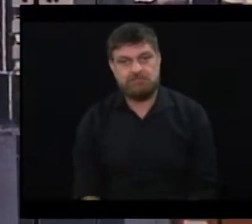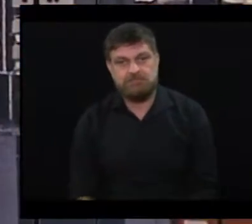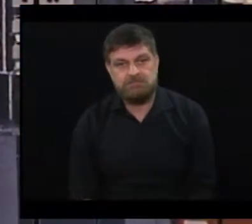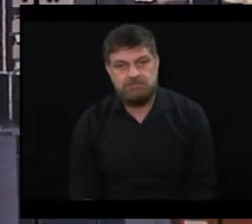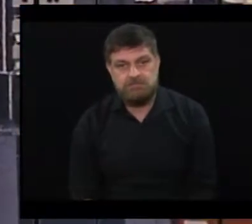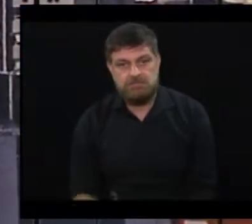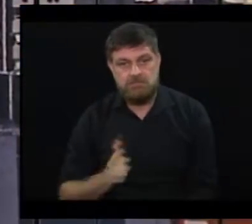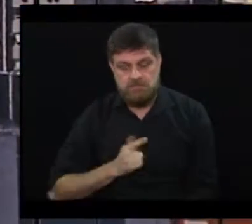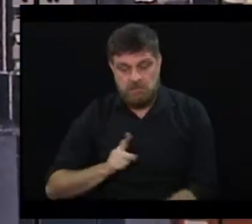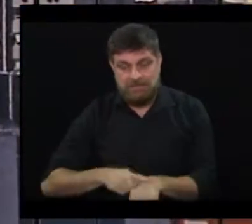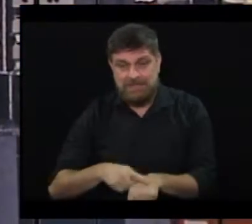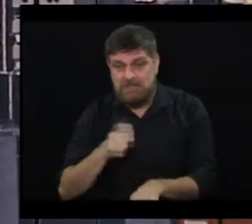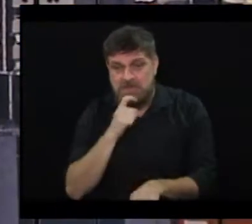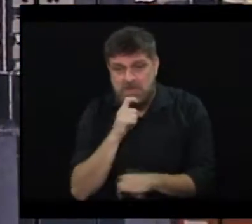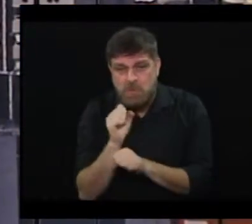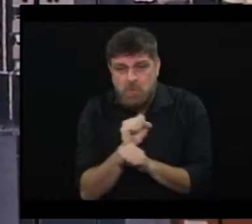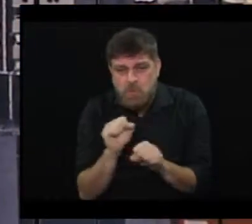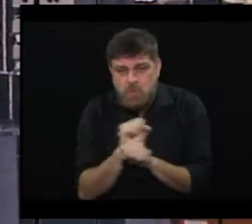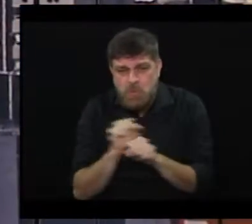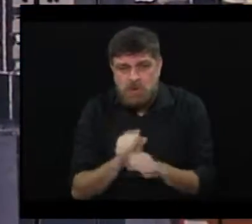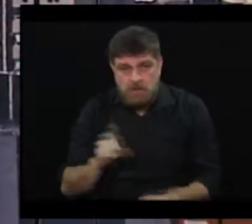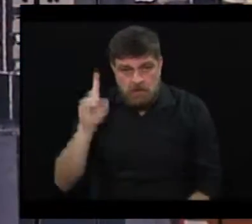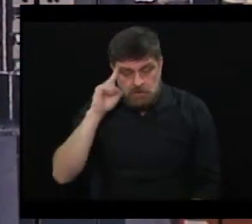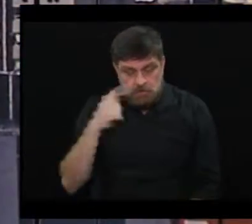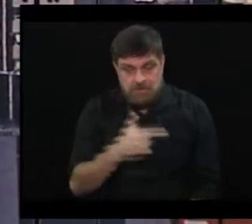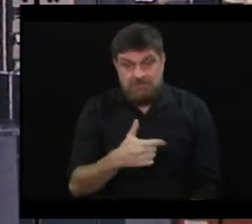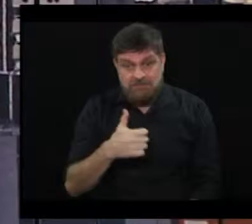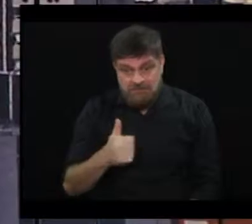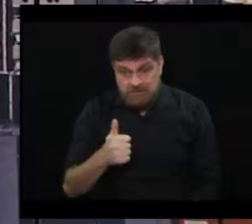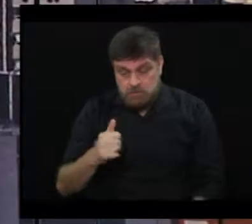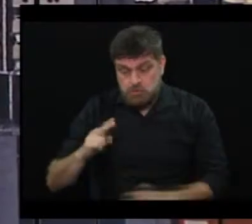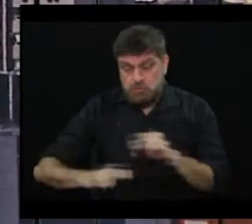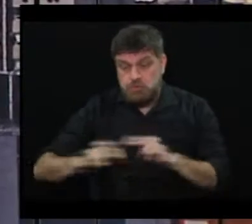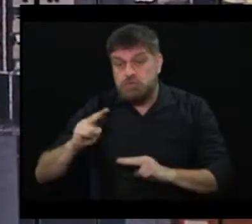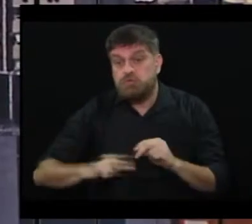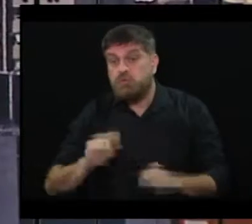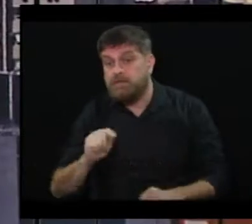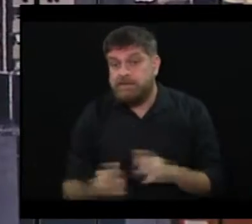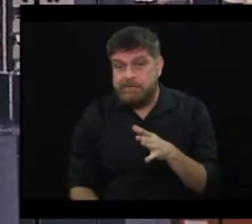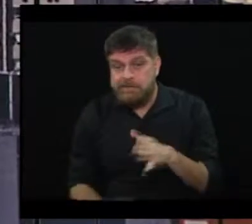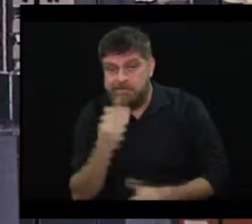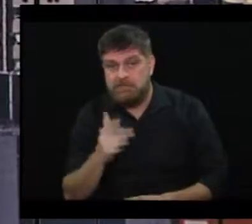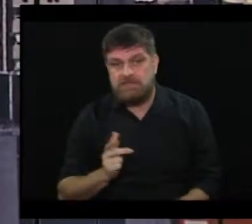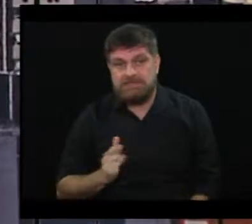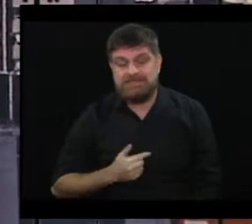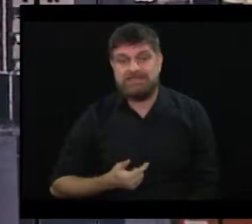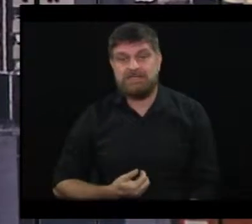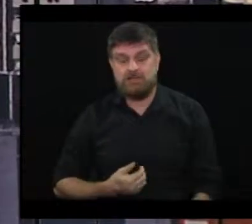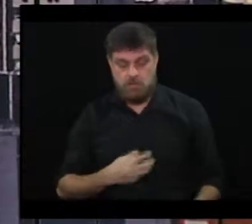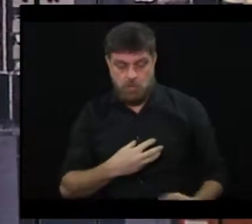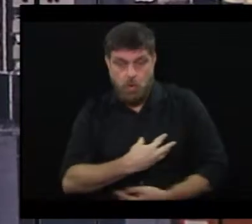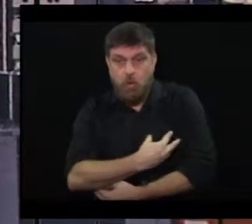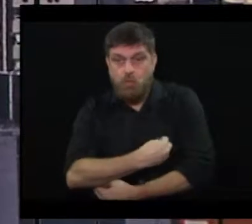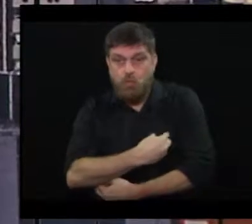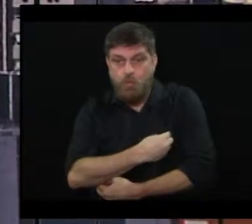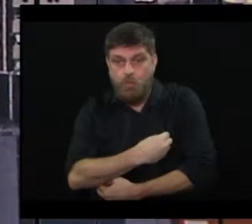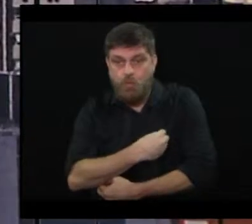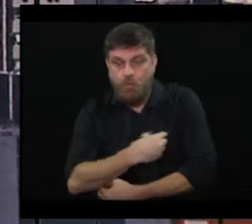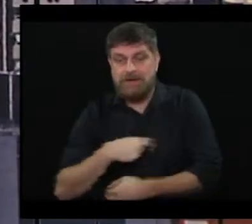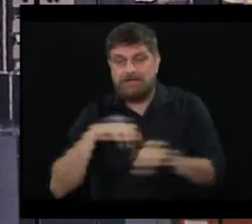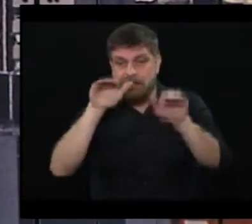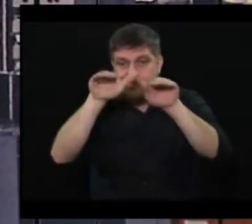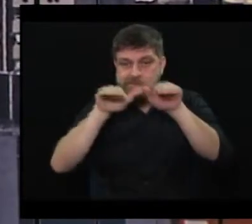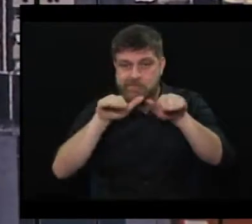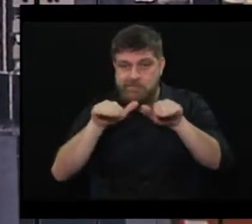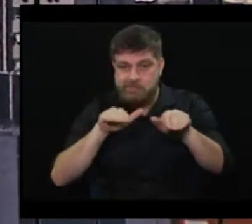a chegada do inverno, agora, dia 21 de junho, reduz os estoques no banco de leite da maternidade de